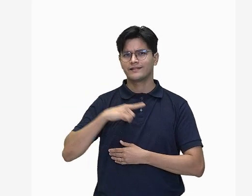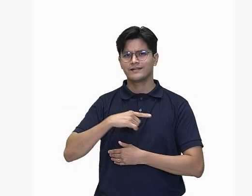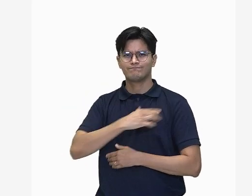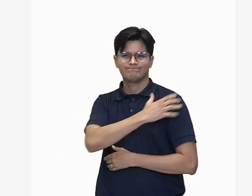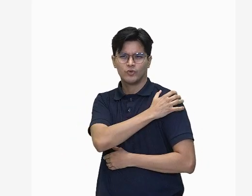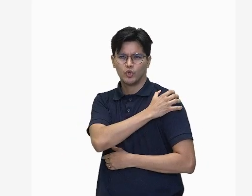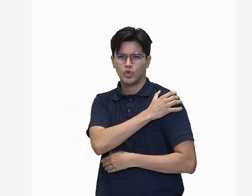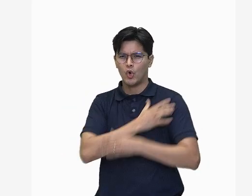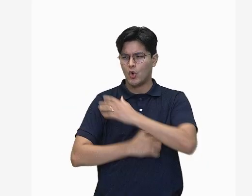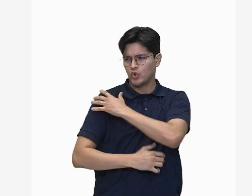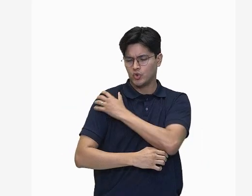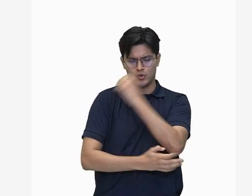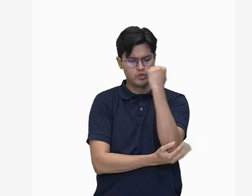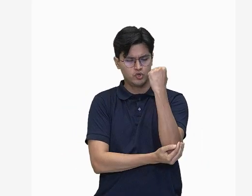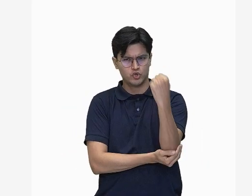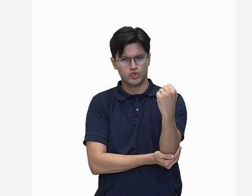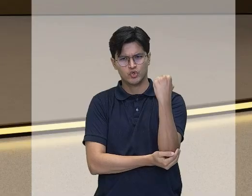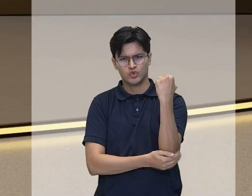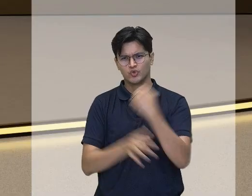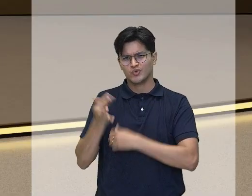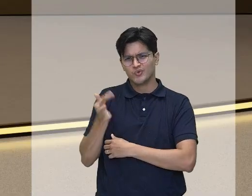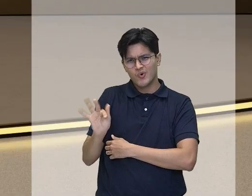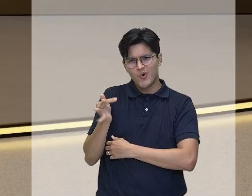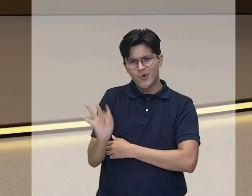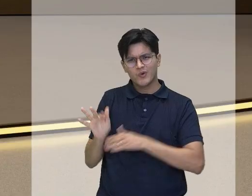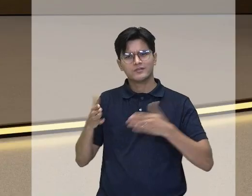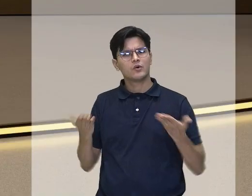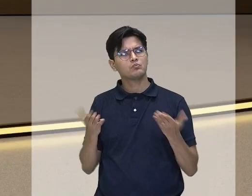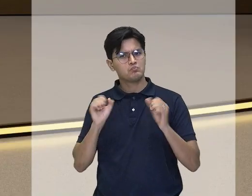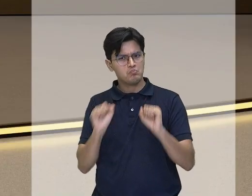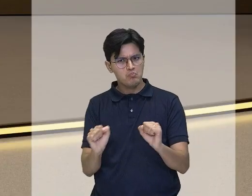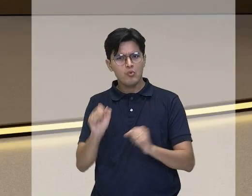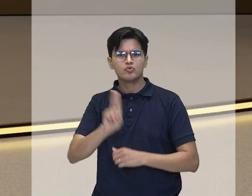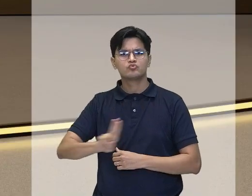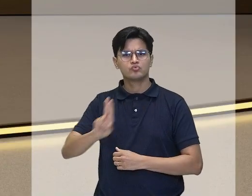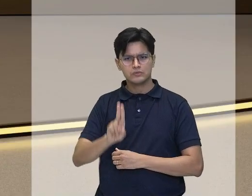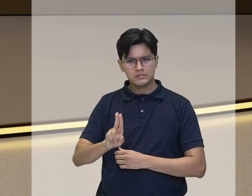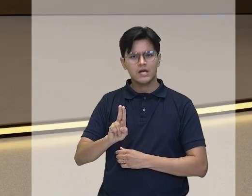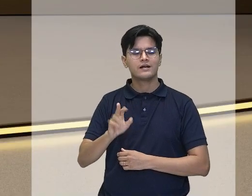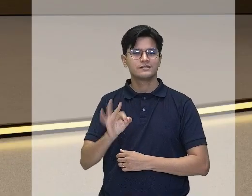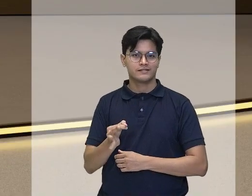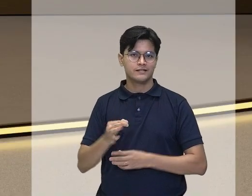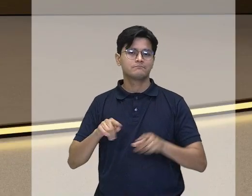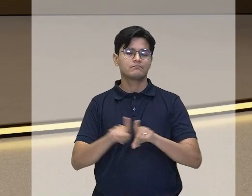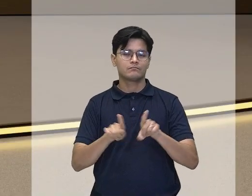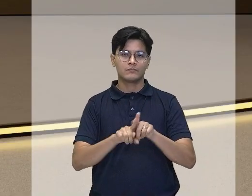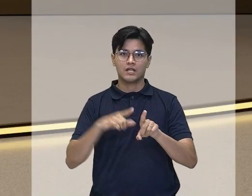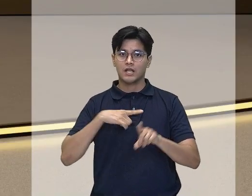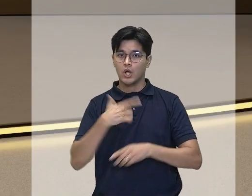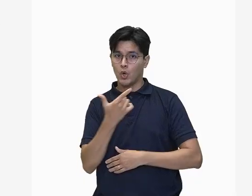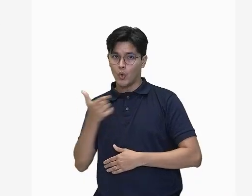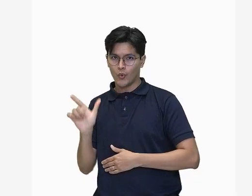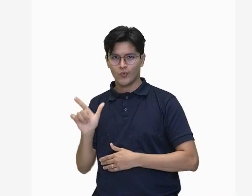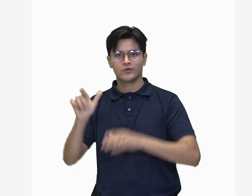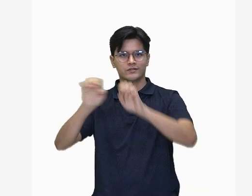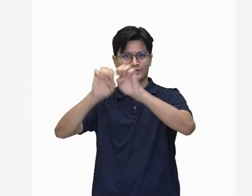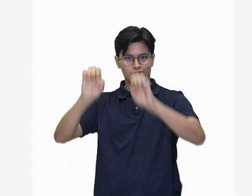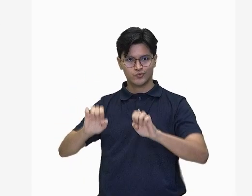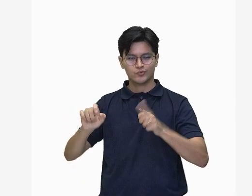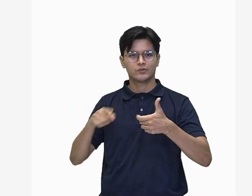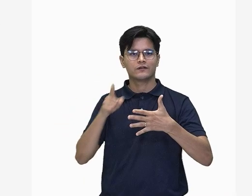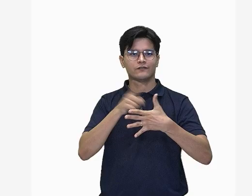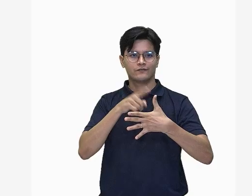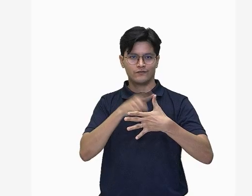sistema imunológico. E a gente observa aí também uma outra parte da planta, né? Vamos observar agora um exemplo dos